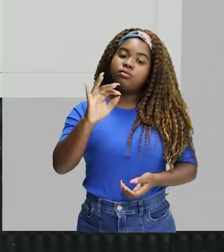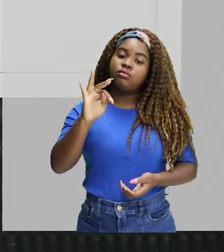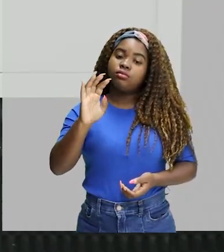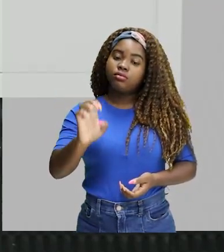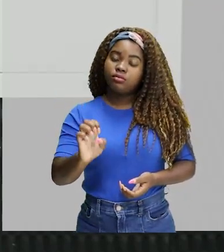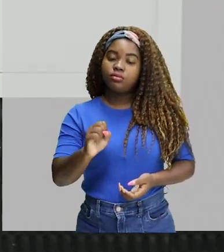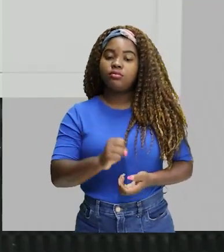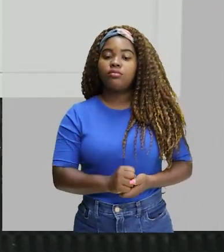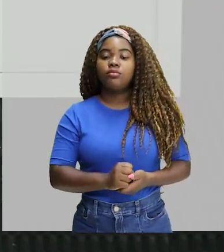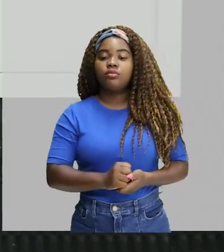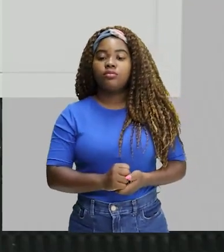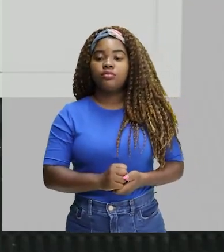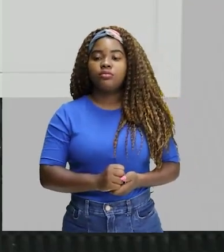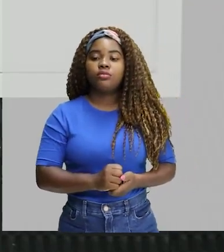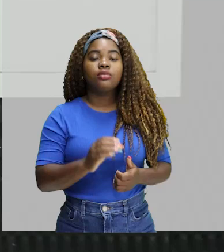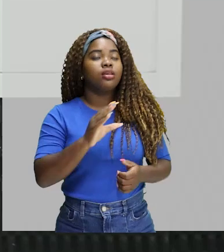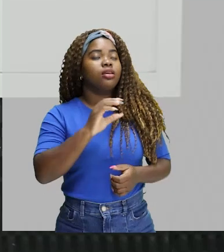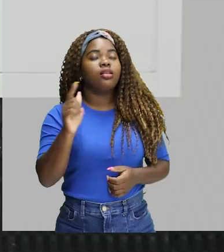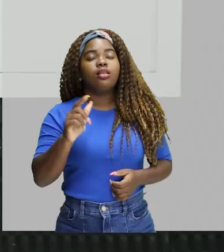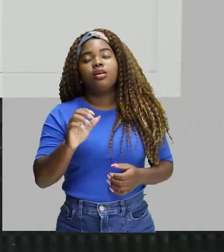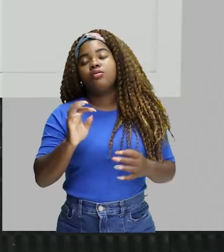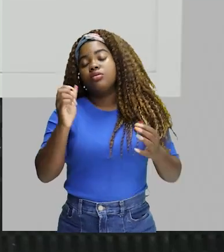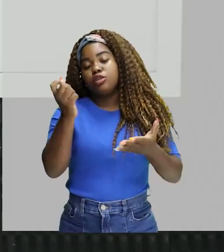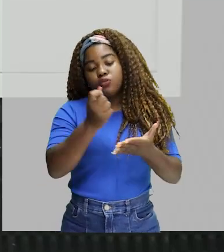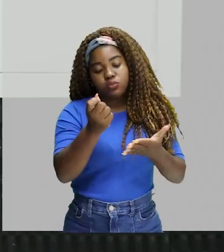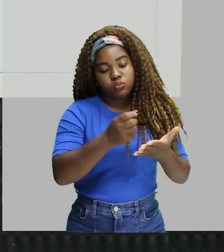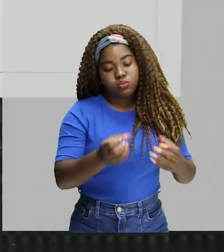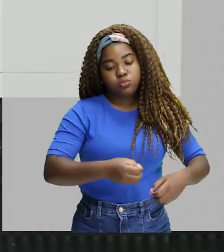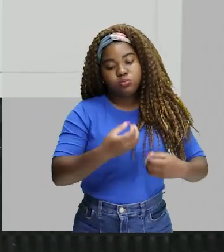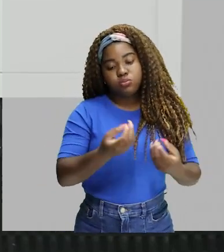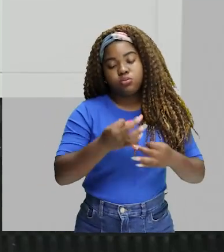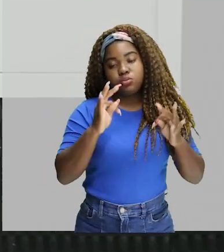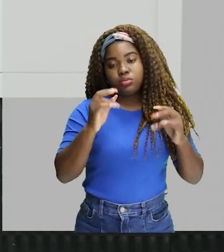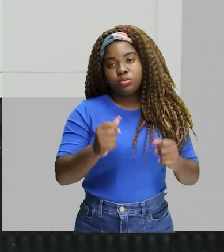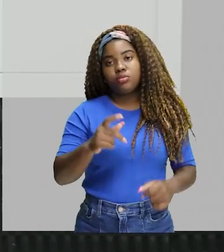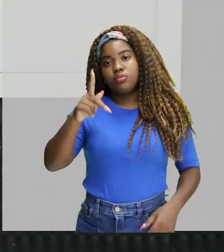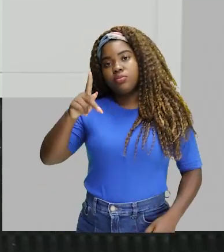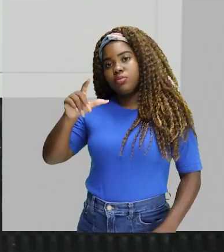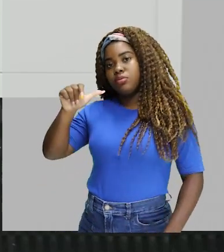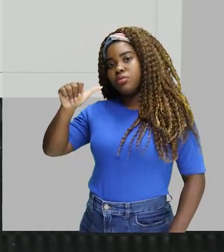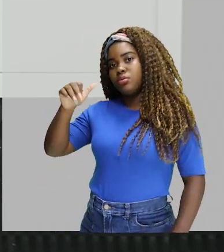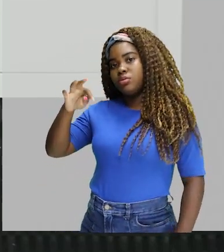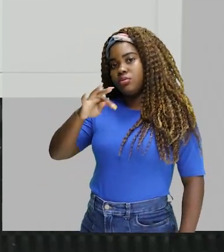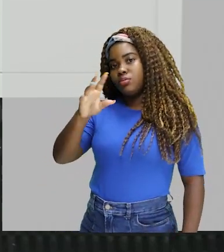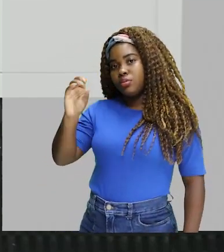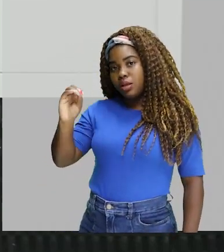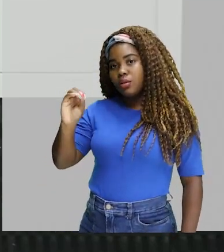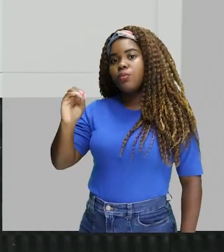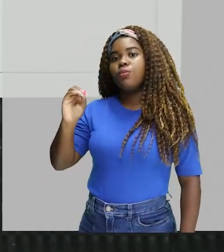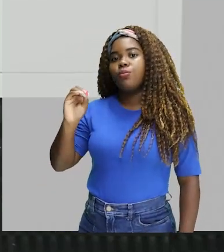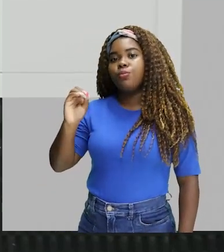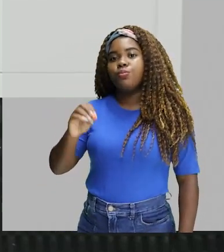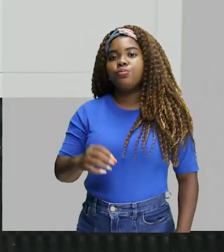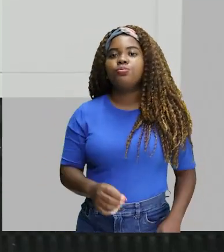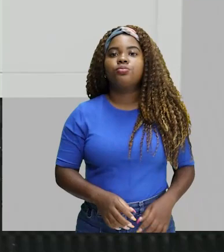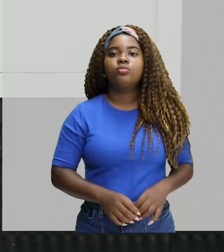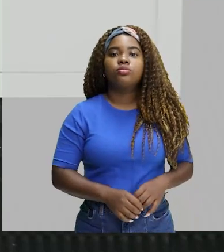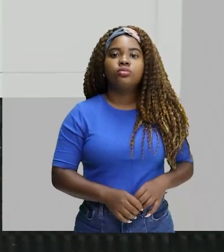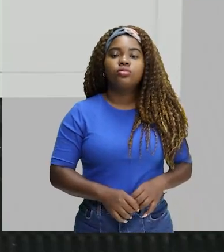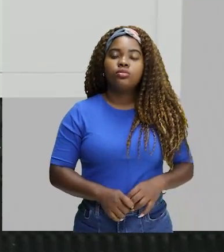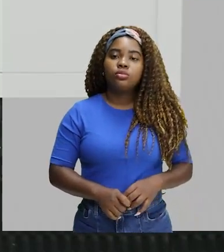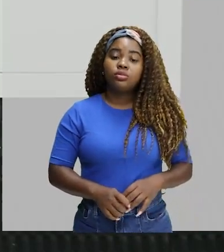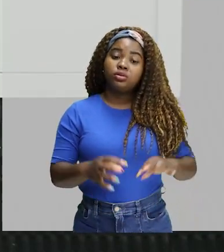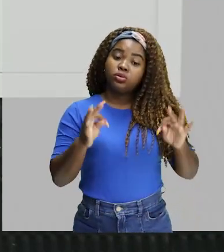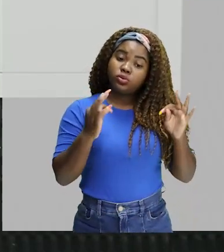foi Platão. Em suma, a maioria dos escritos que nós temos sobre Sócrates são de Platão. Não